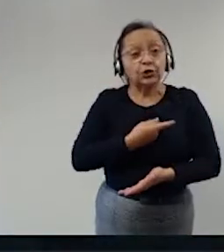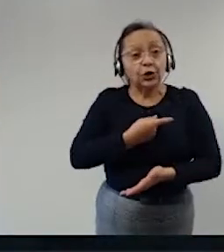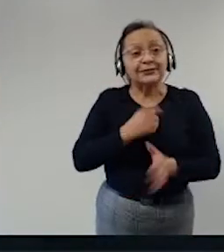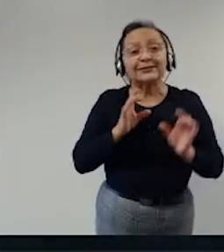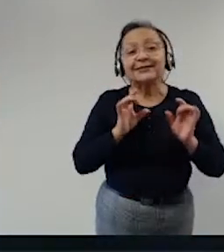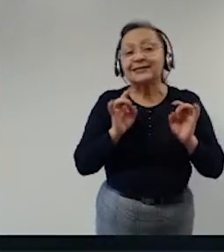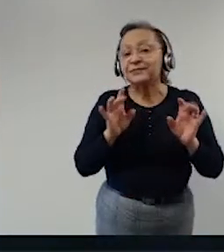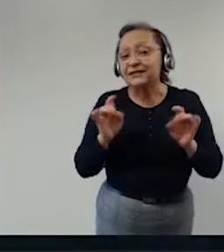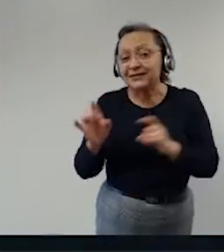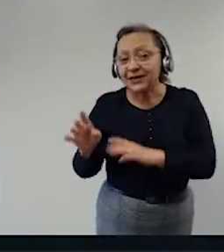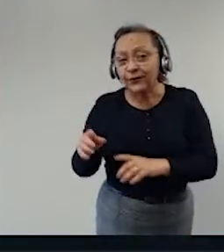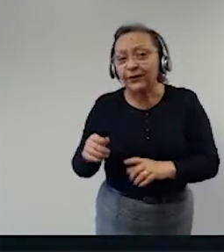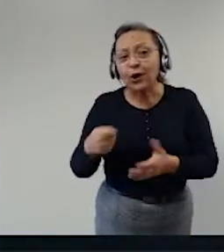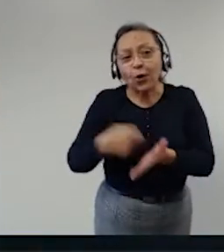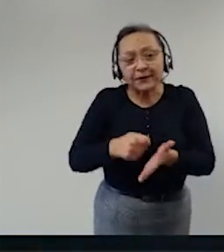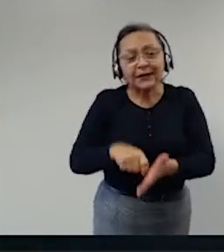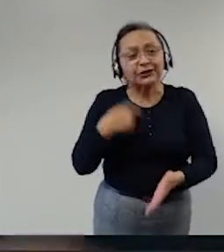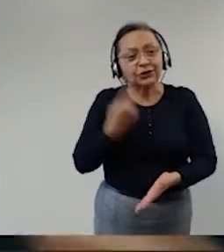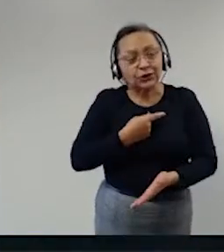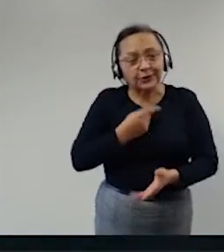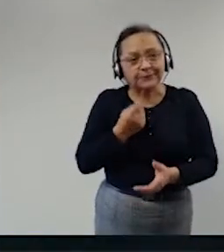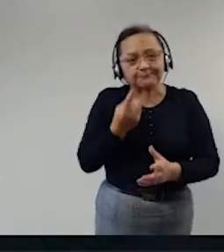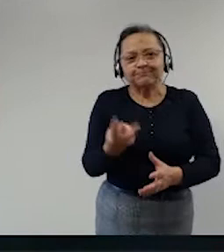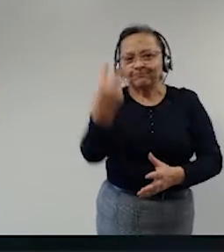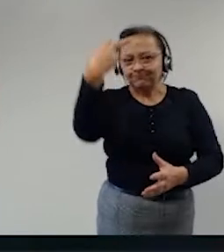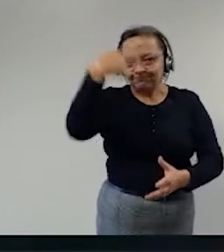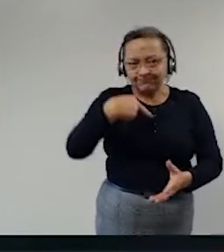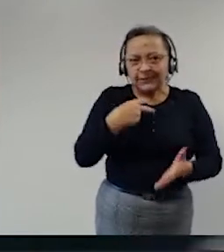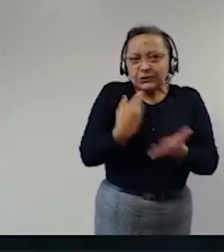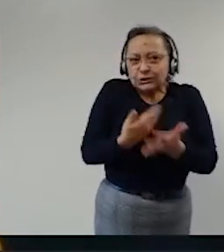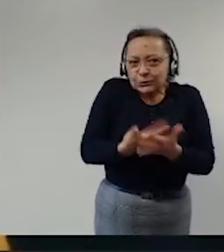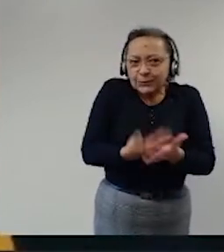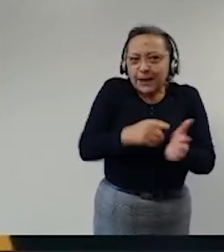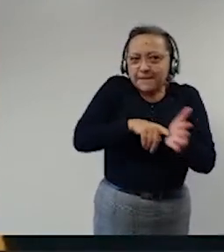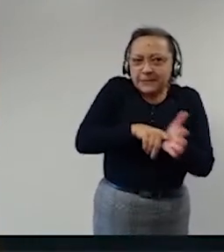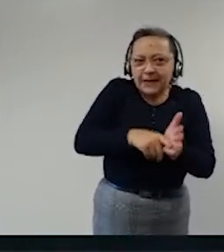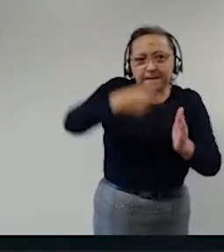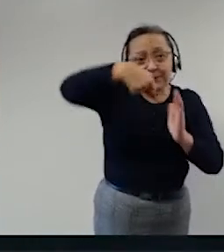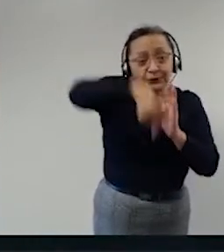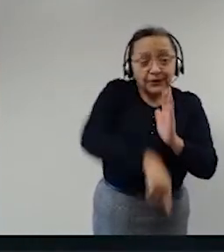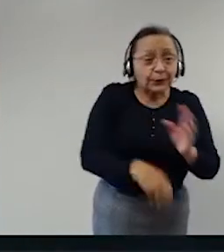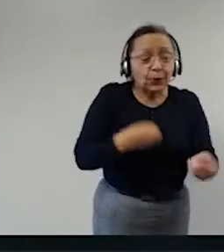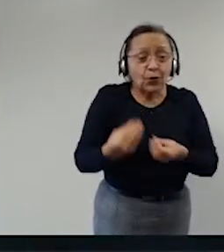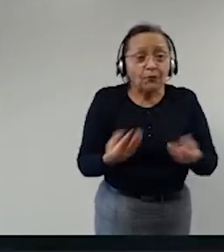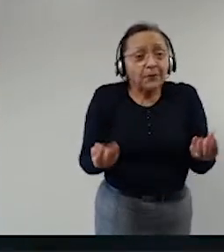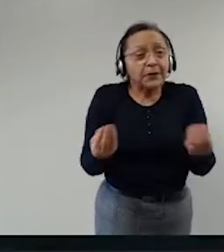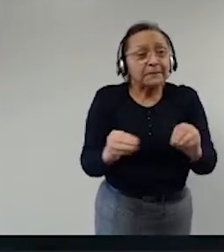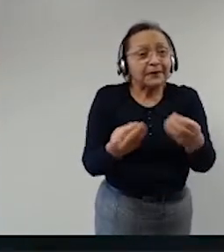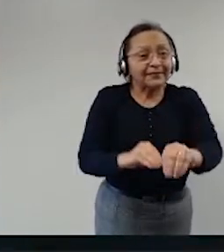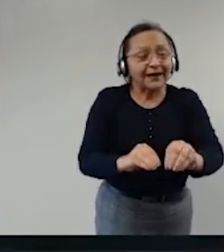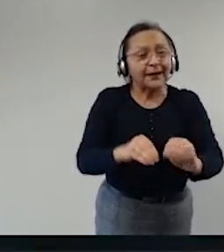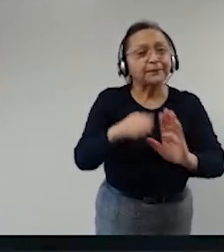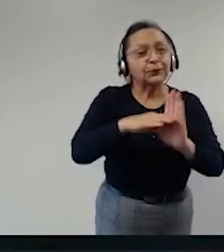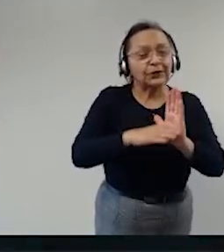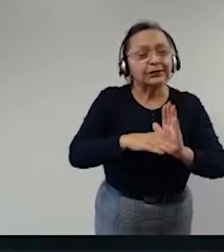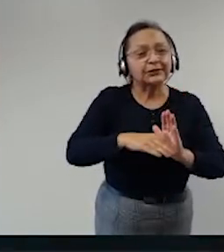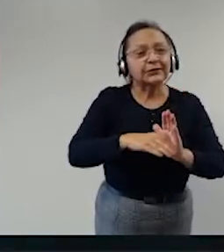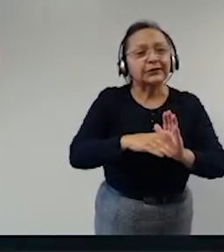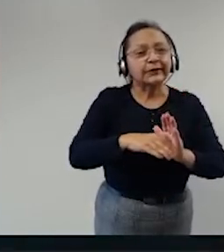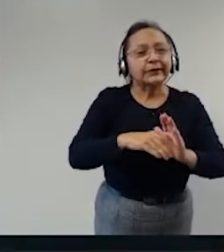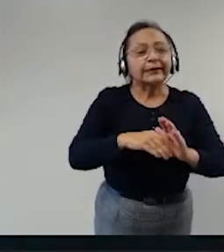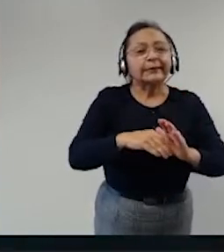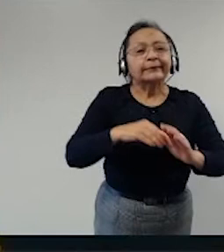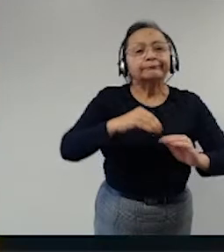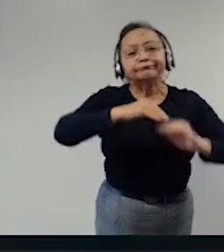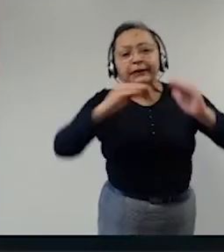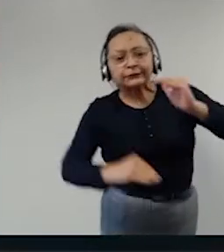nós estudos mais aprofundados, né? Como é que a gente pensa em implantação de políticas de diversidades raciais? Isso é um campo que a